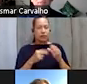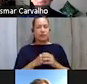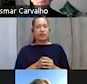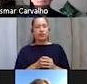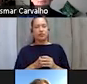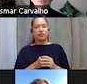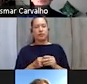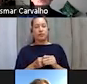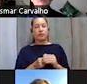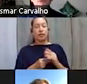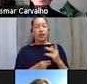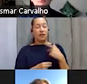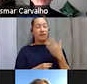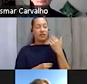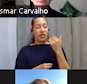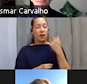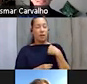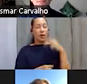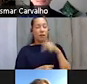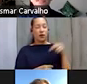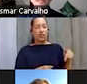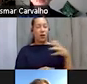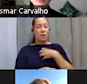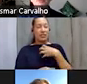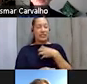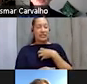de professora, que eu me sinto um fóssil vivo, entendeu?